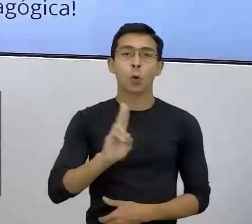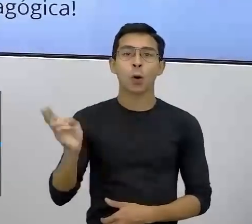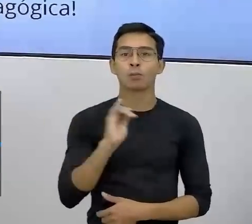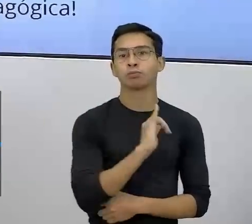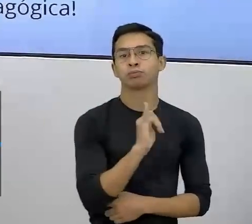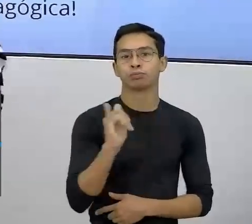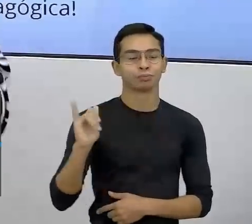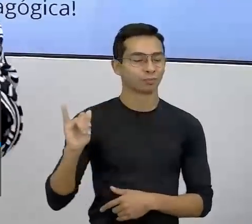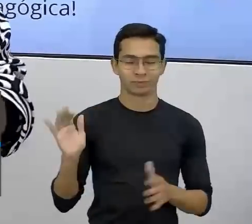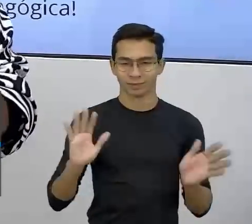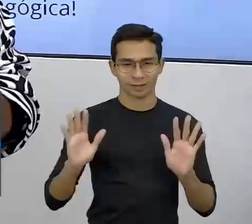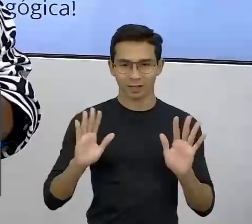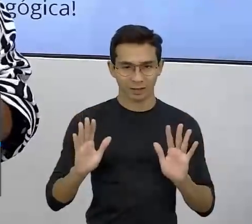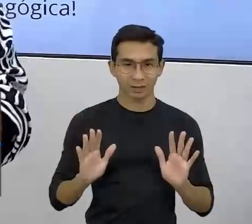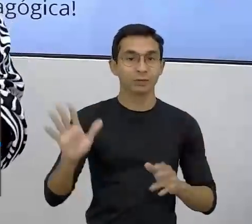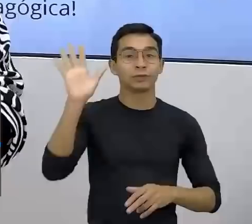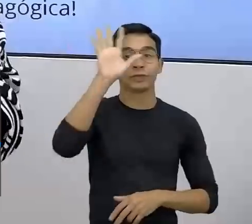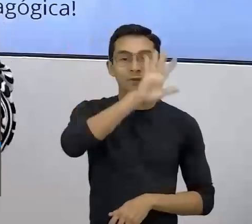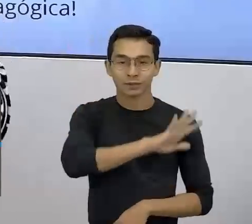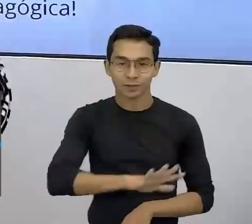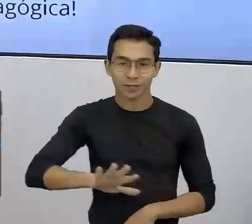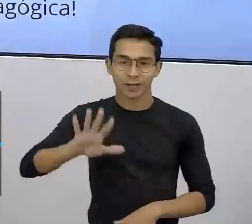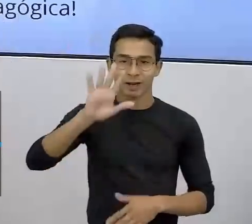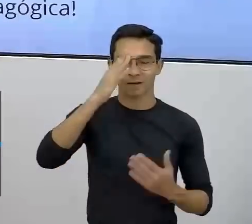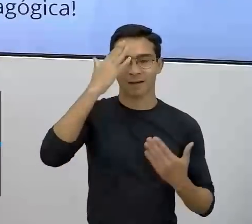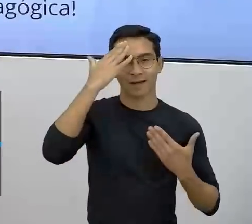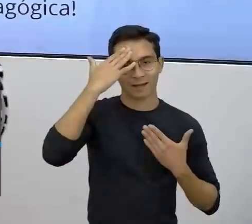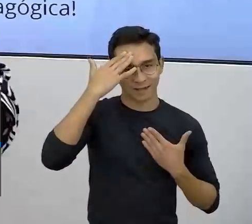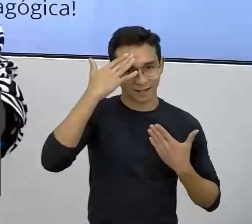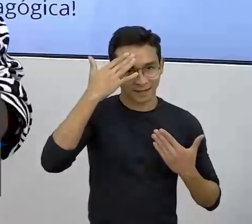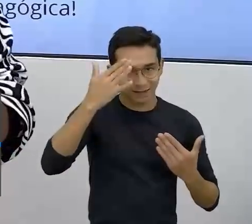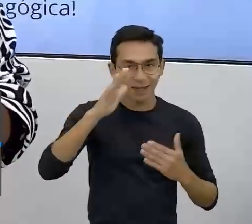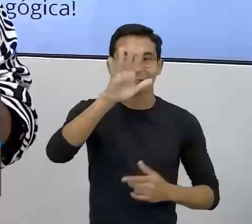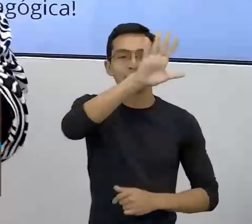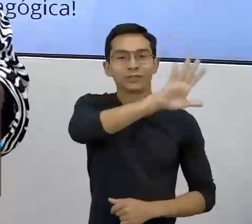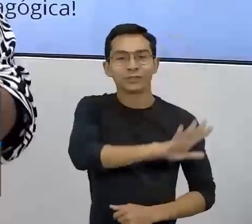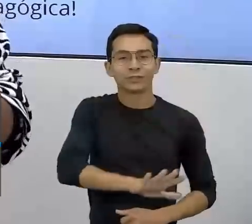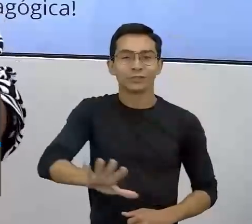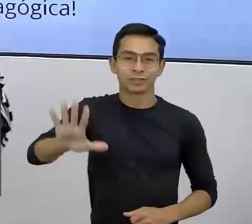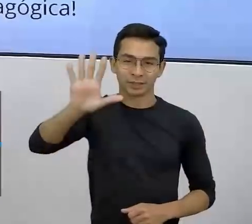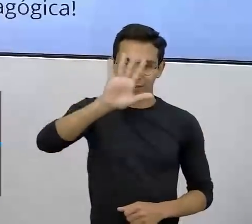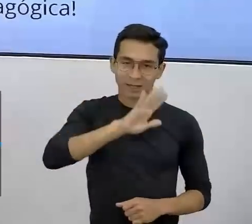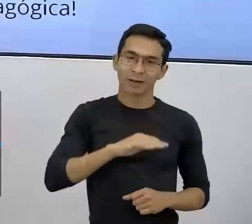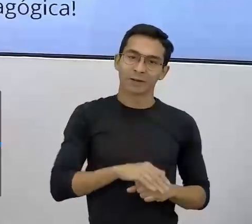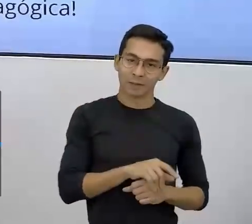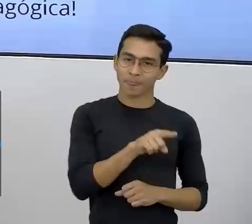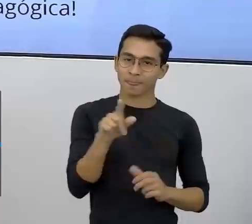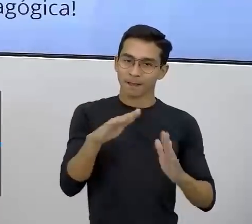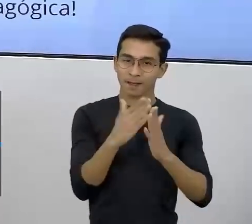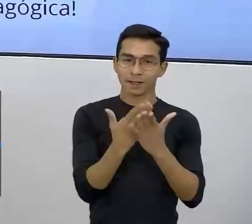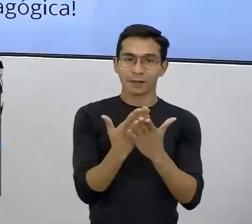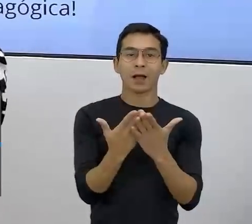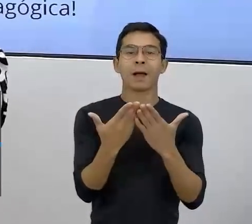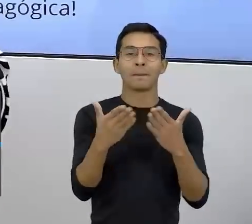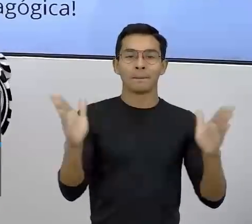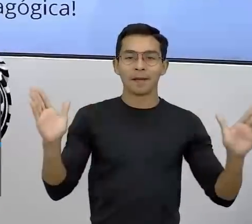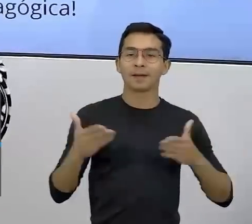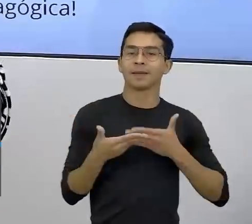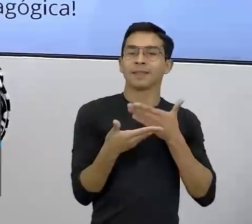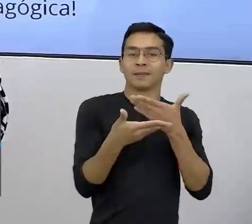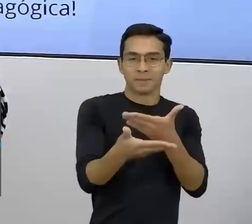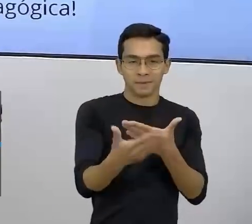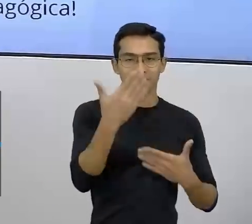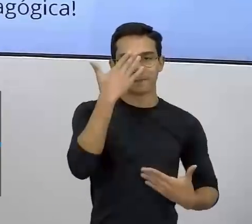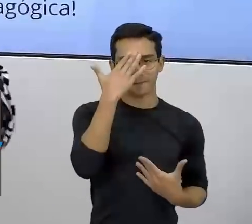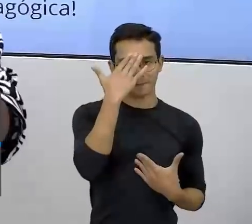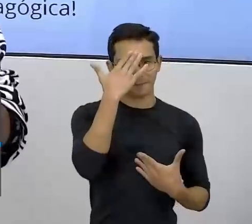a todos, nós vamos agradecê-las, né? Sem listar o nome, mas quem nos recebeu sabe que estivemos aí e